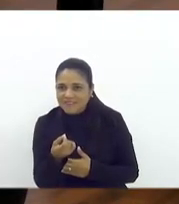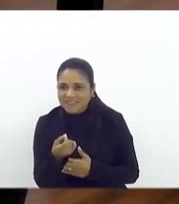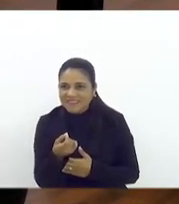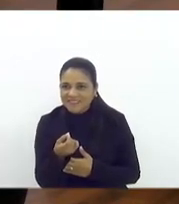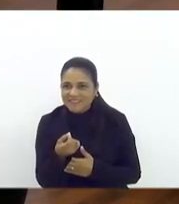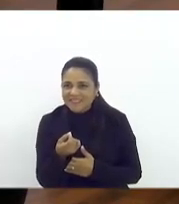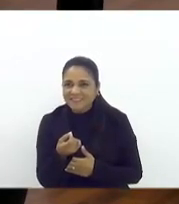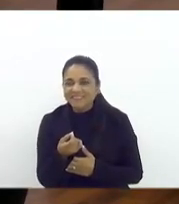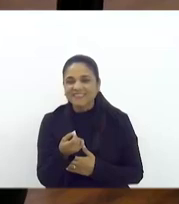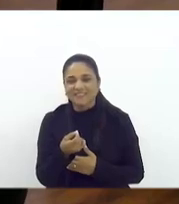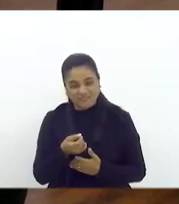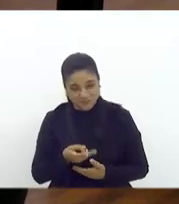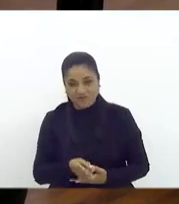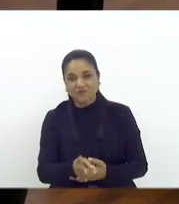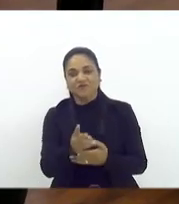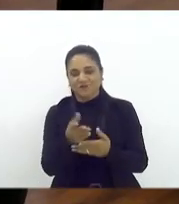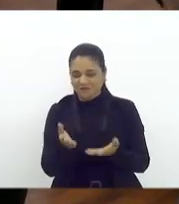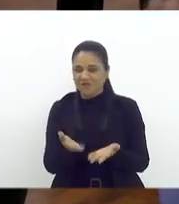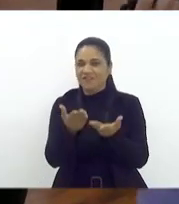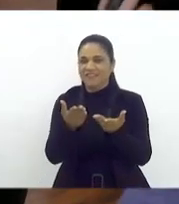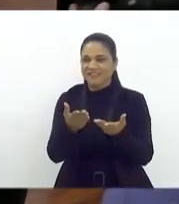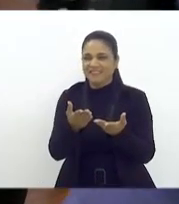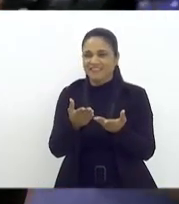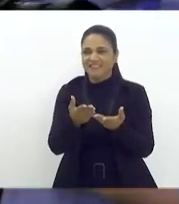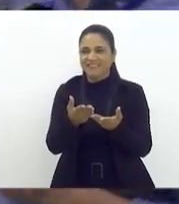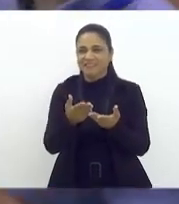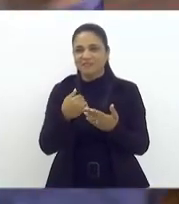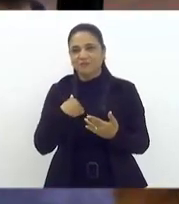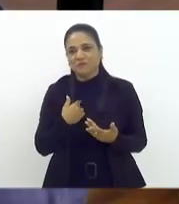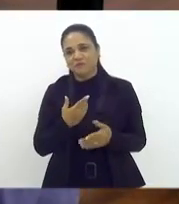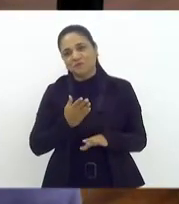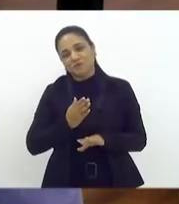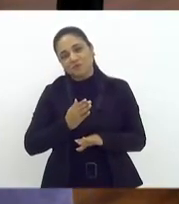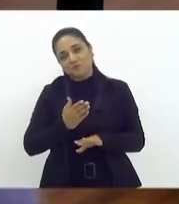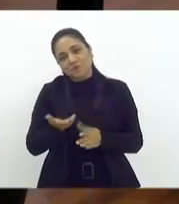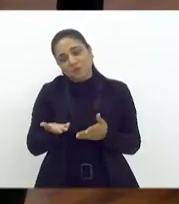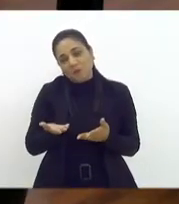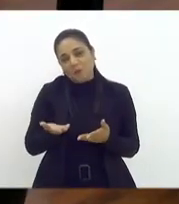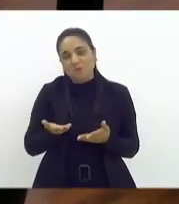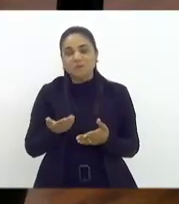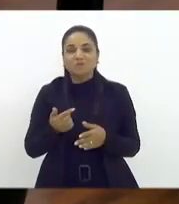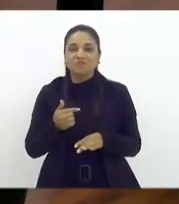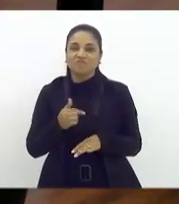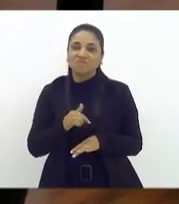vamos lá porque realmente se não tudo bem eu posso talvez